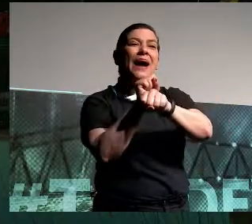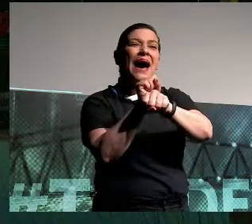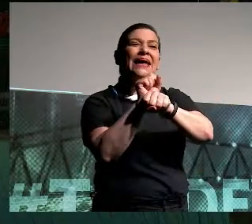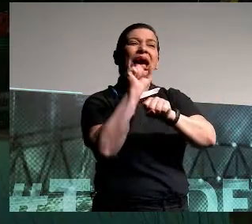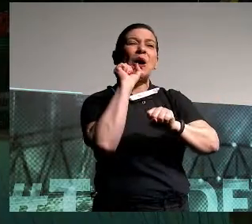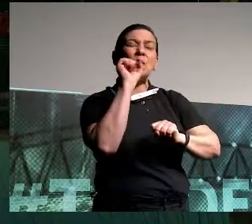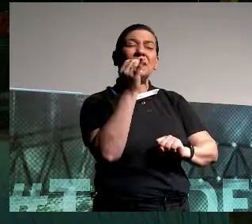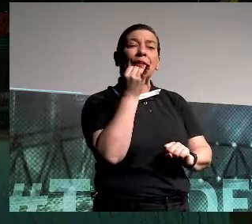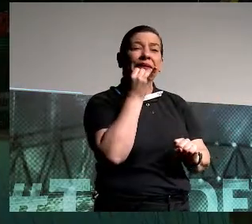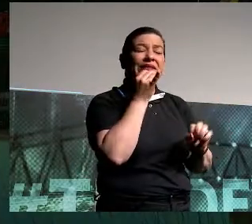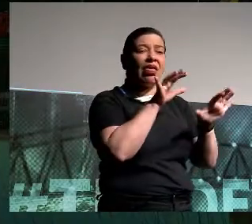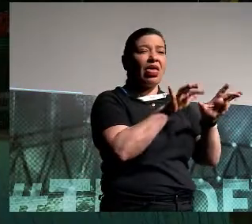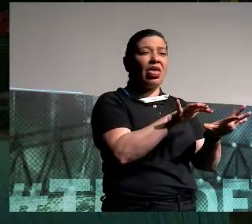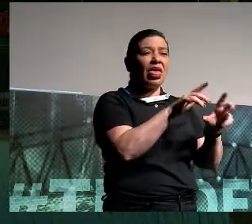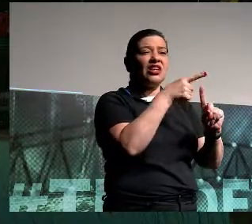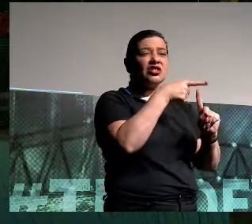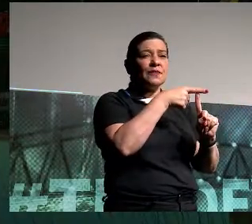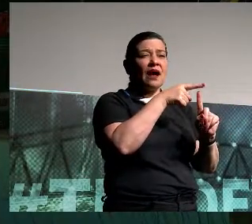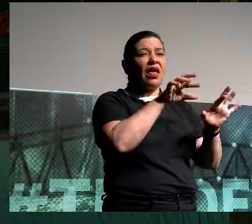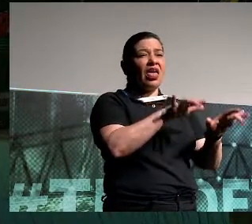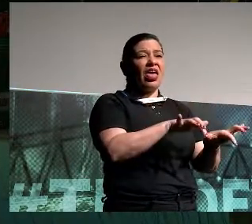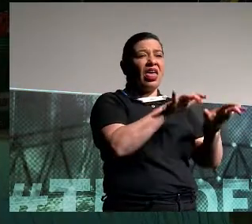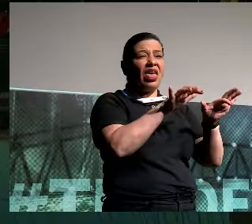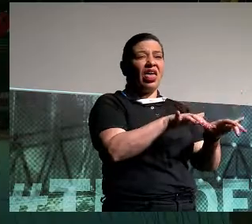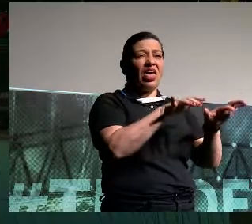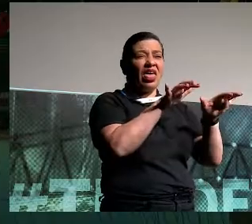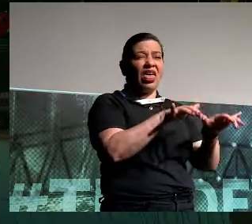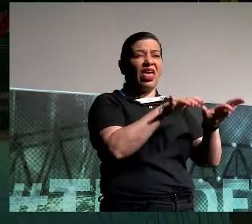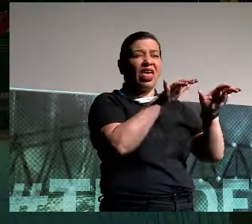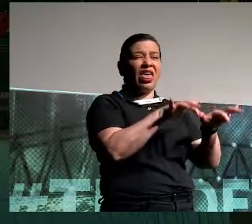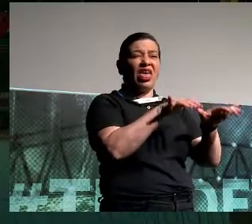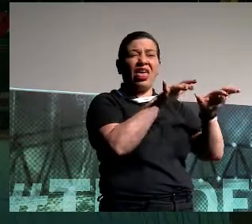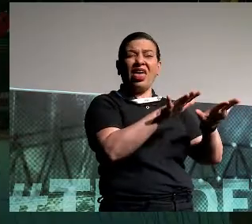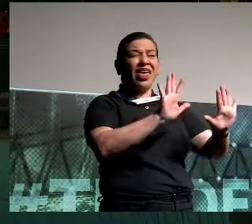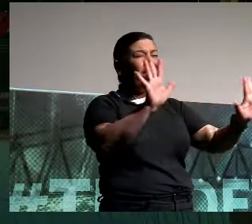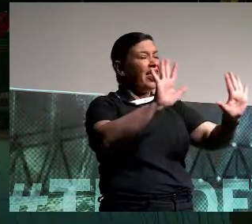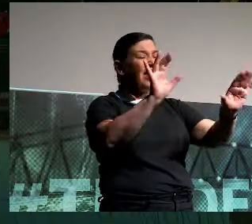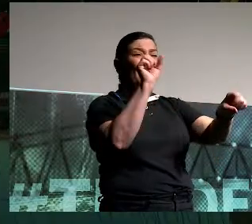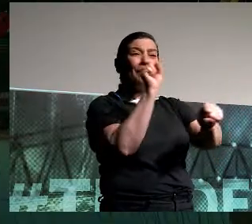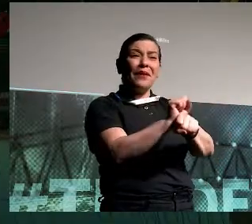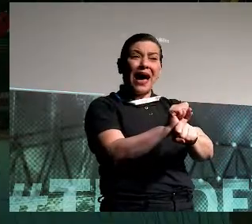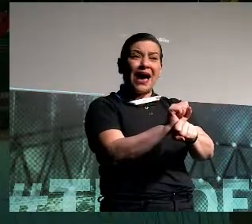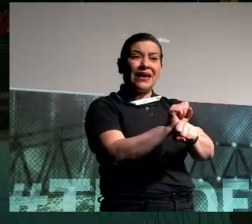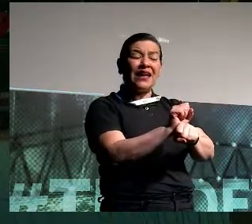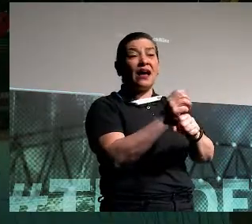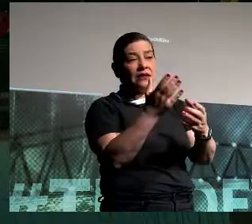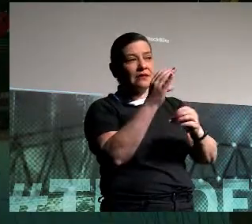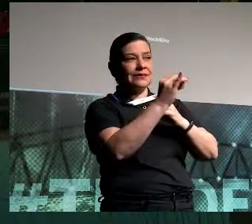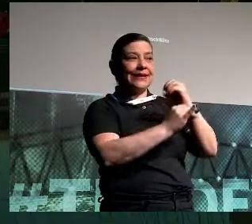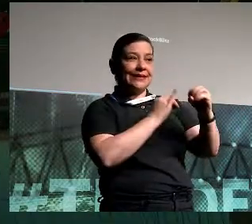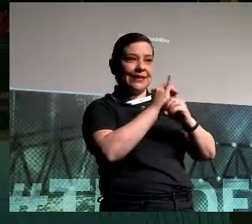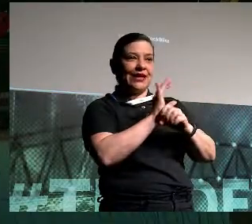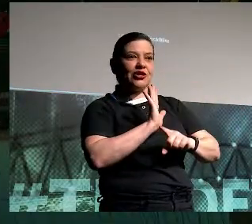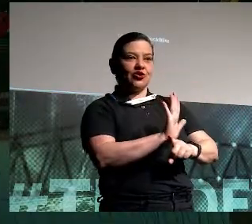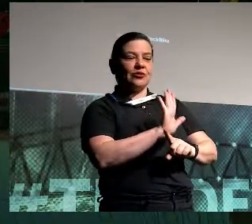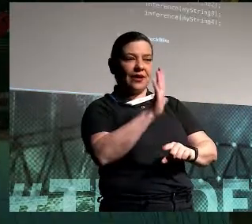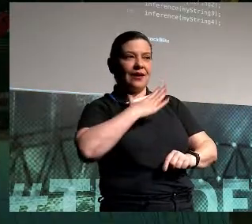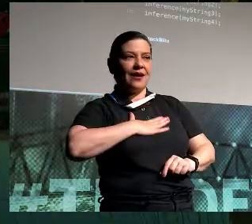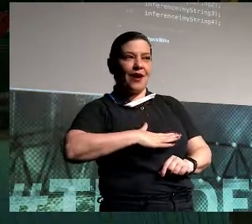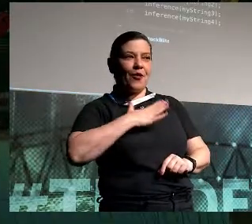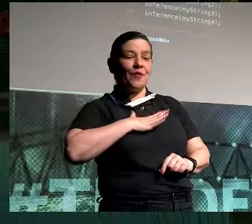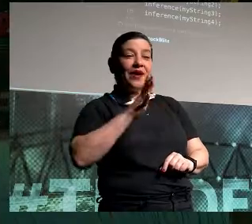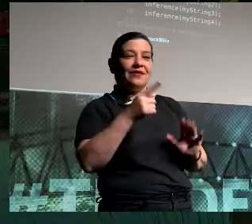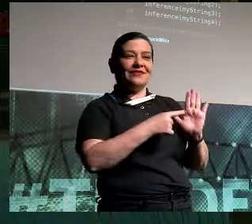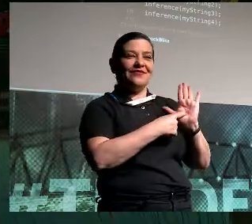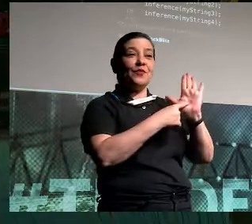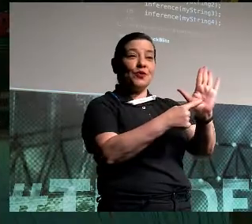coisas desnecessariamente. Tá? Aqui, se a nossa internet ajudar, nós temos aqui os nossos exemplos